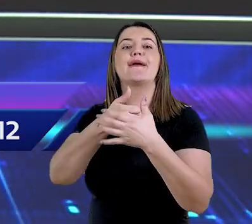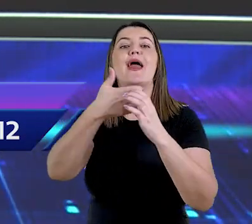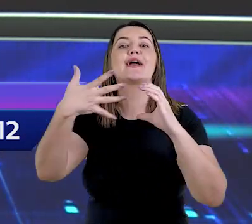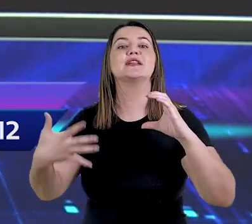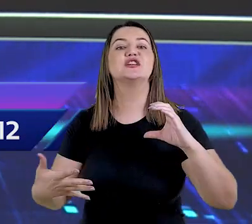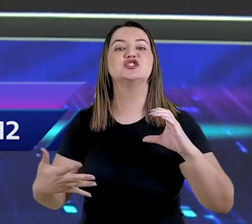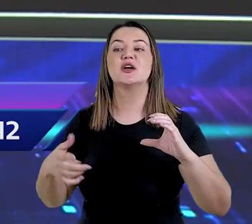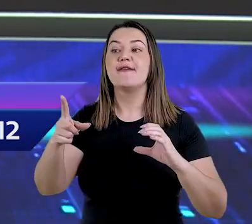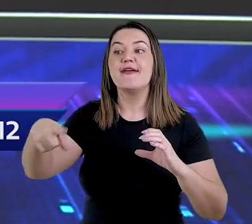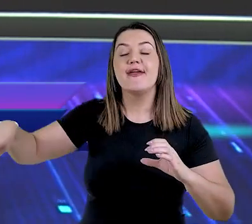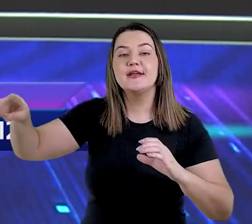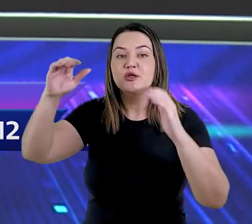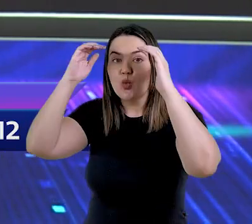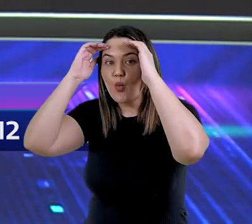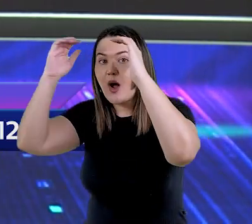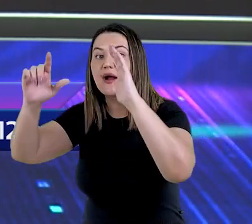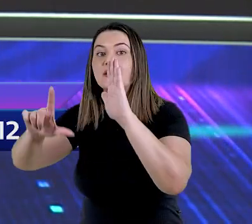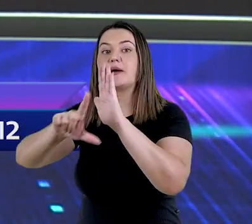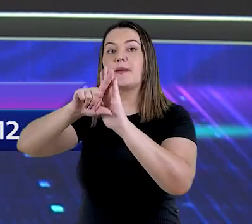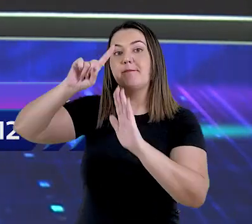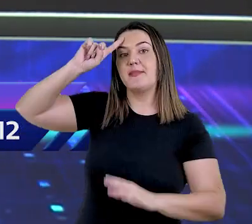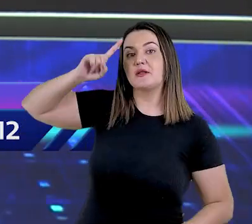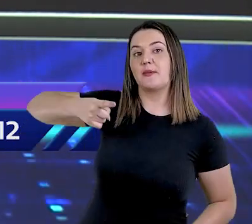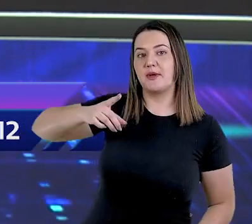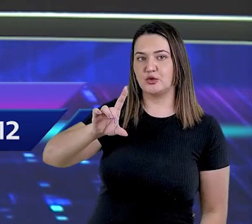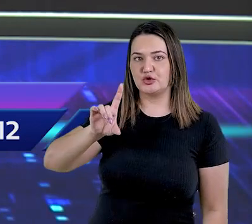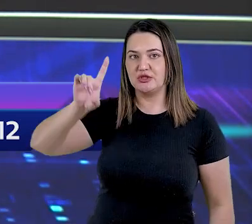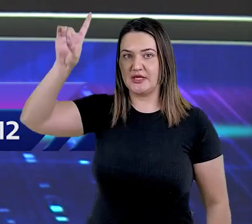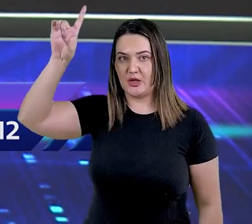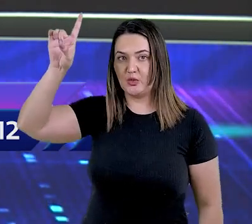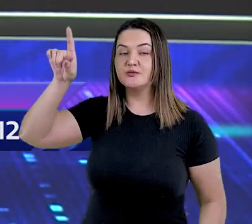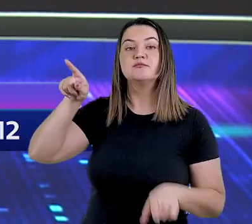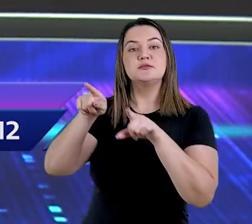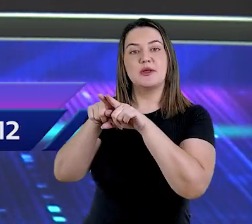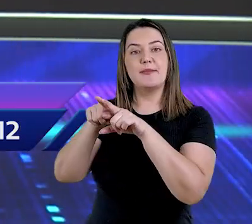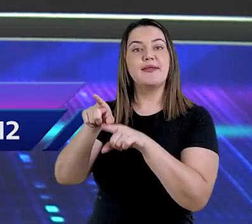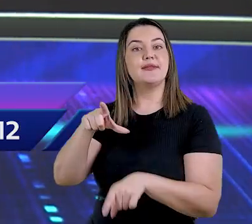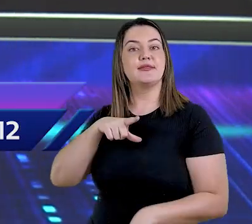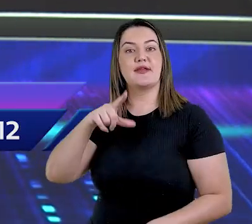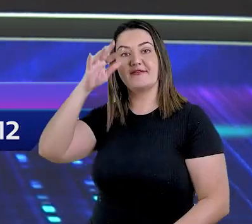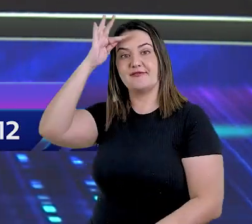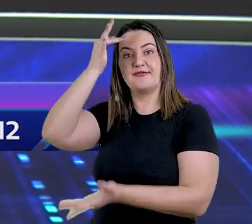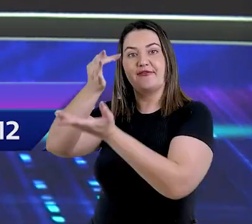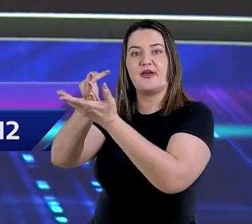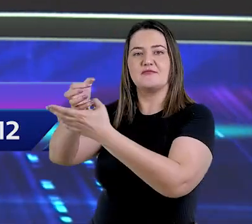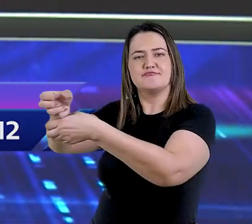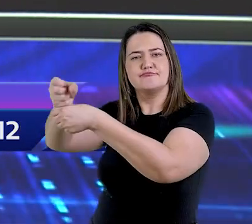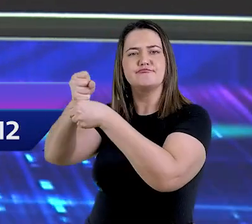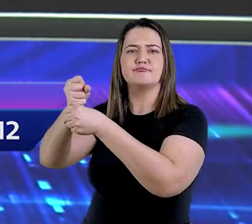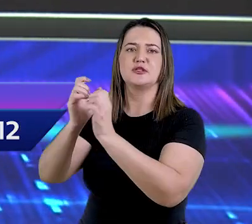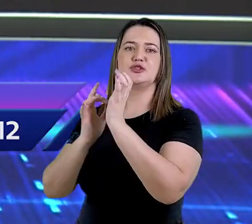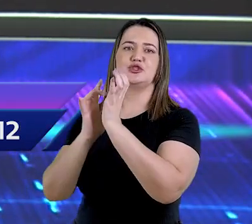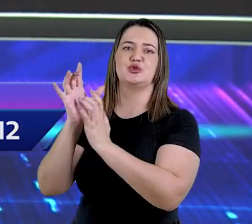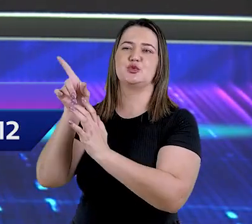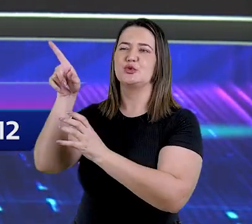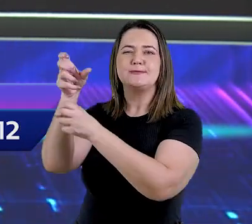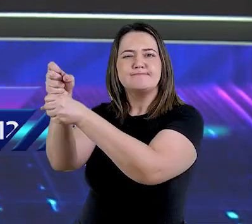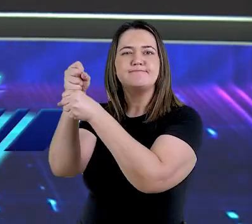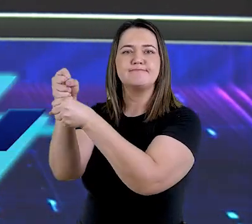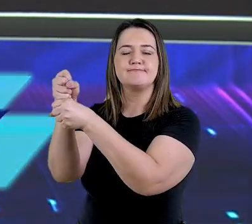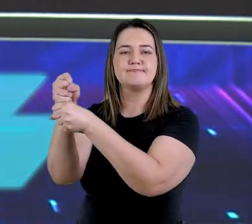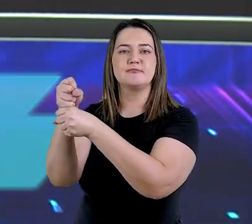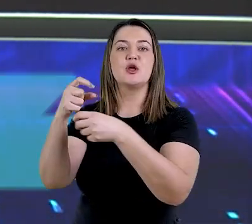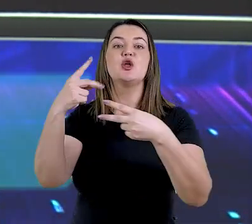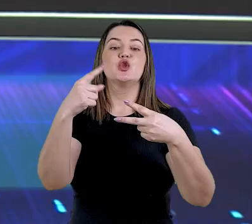os que guardam os mandamentos de Deus e a fé em Jesus. As duas características